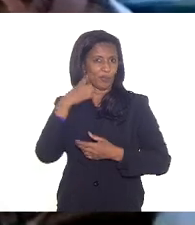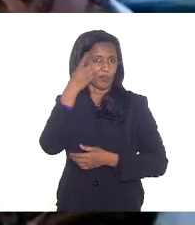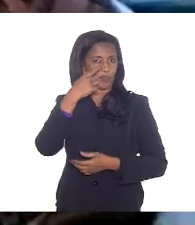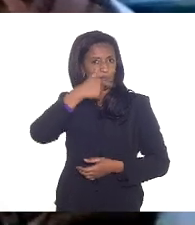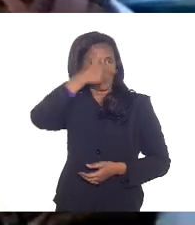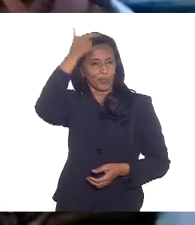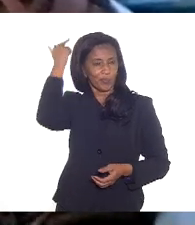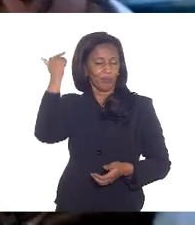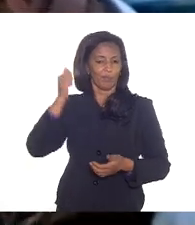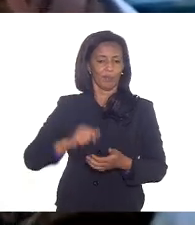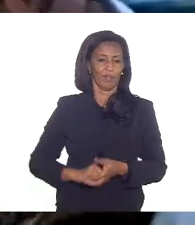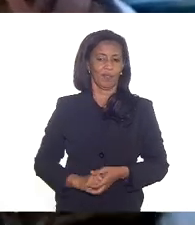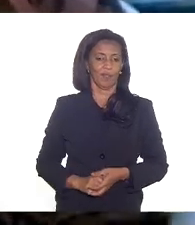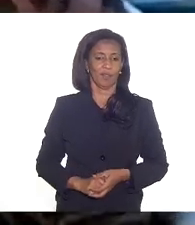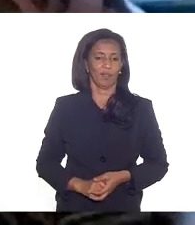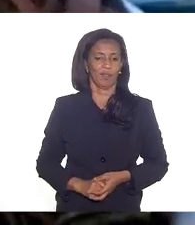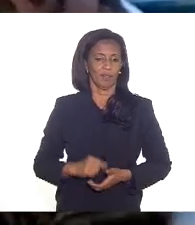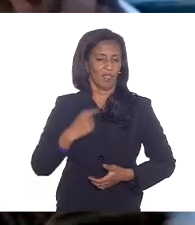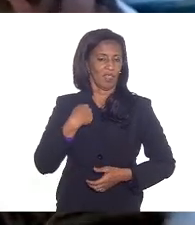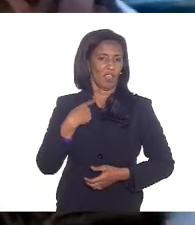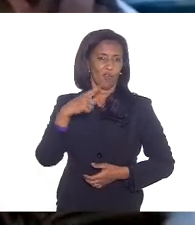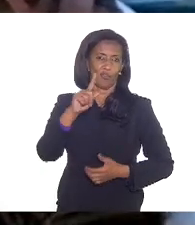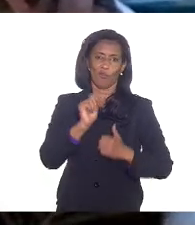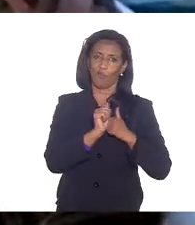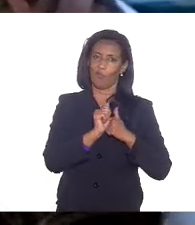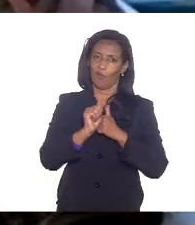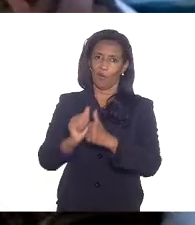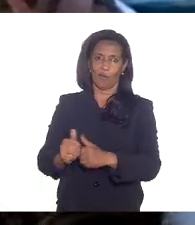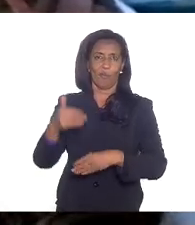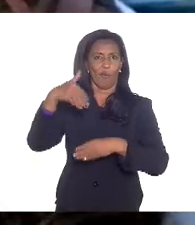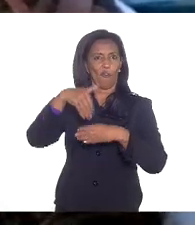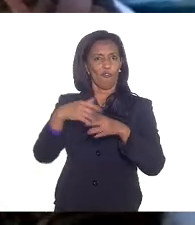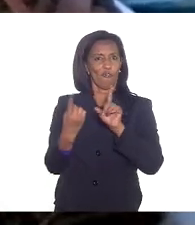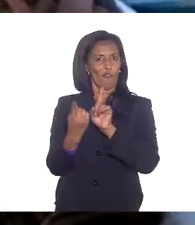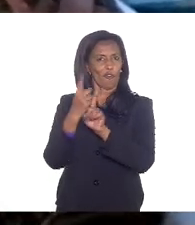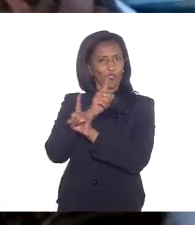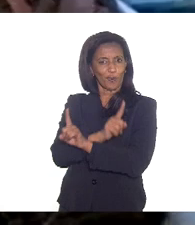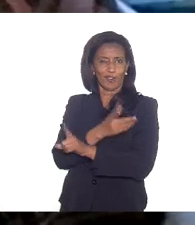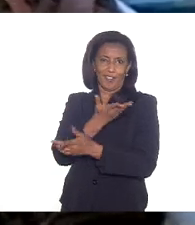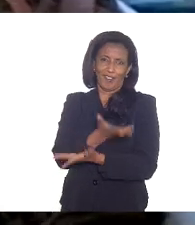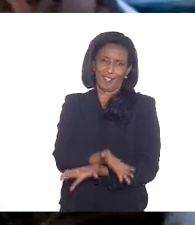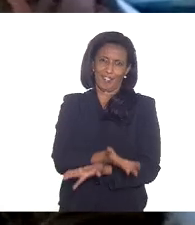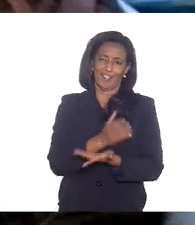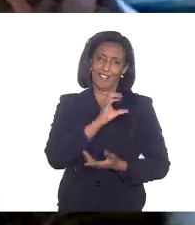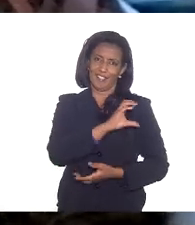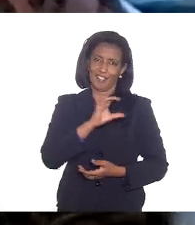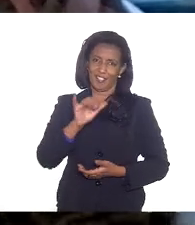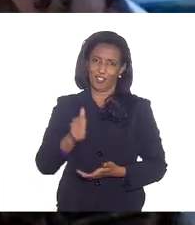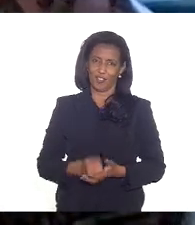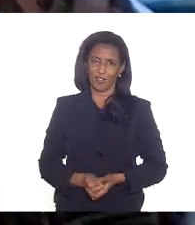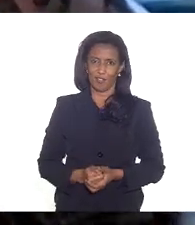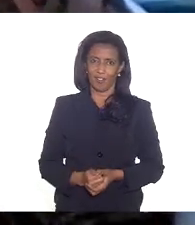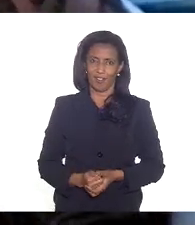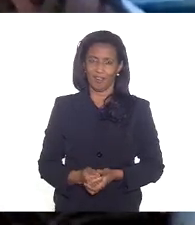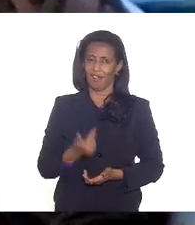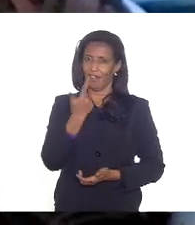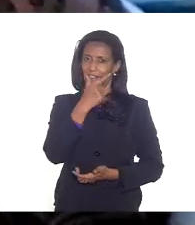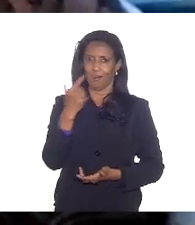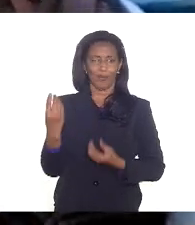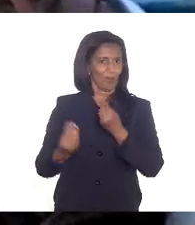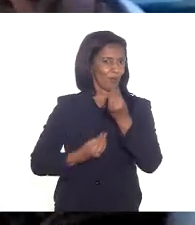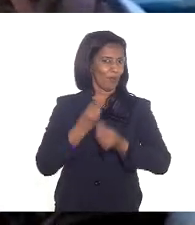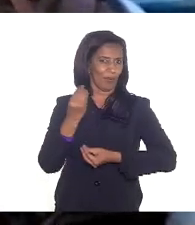ao Deputado Luiz Paulo eu não vou acompanhar o voto divergente do diz povo aceitou atriz Teria algum